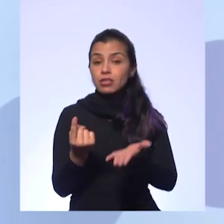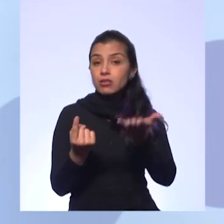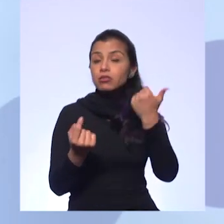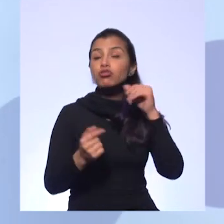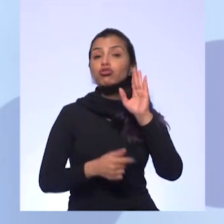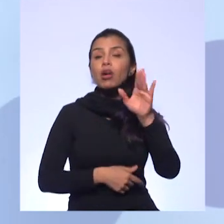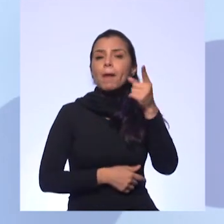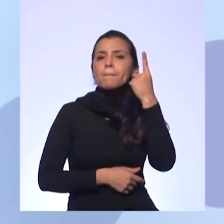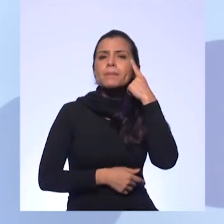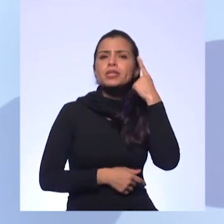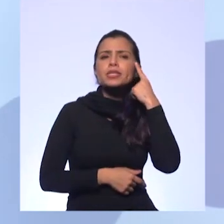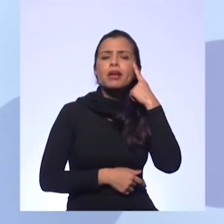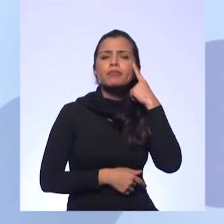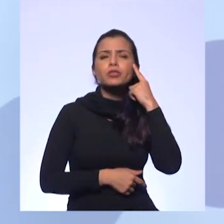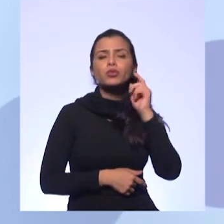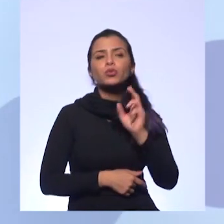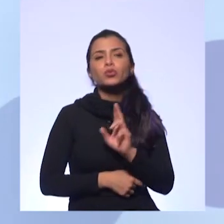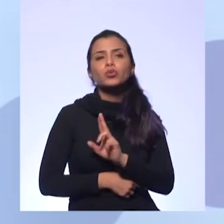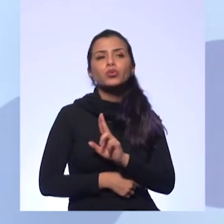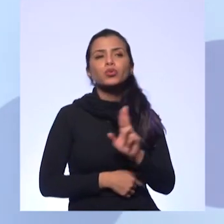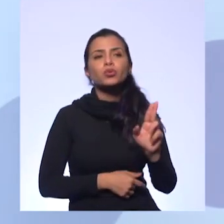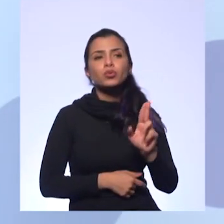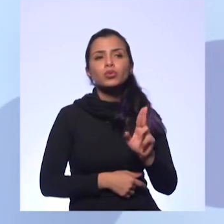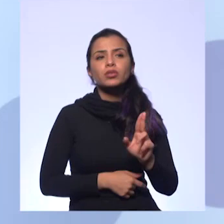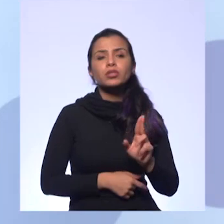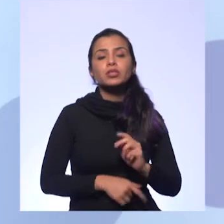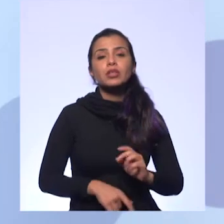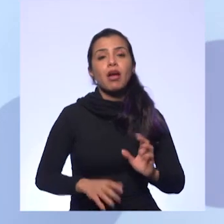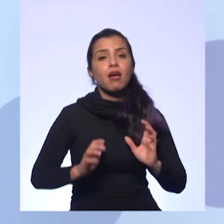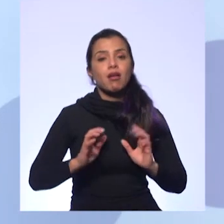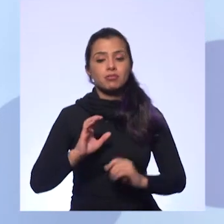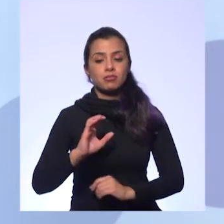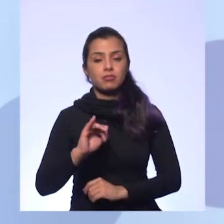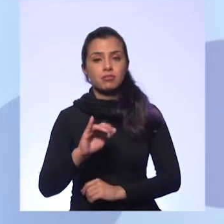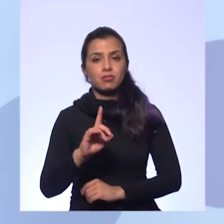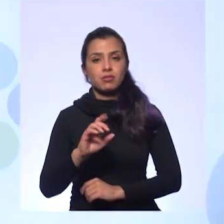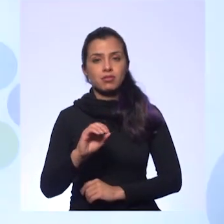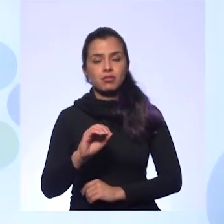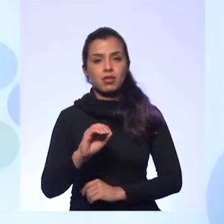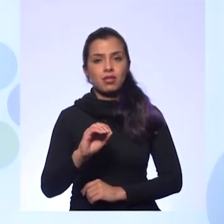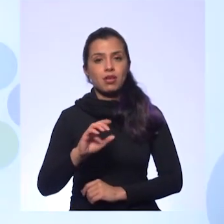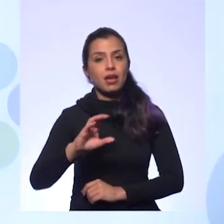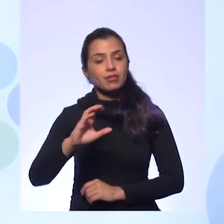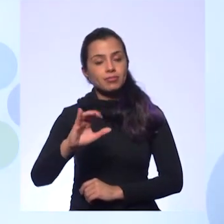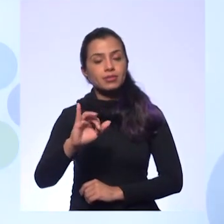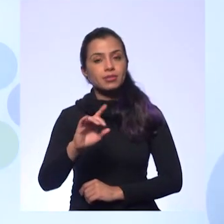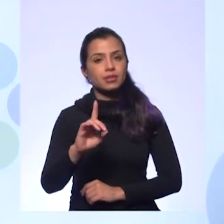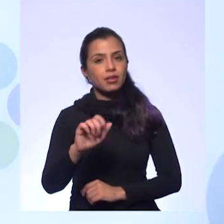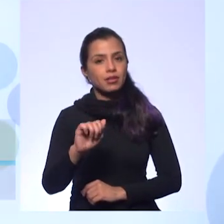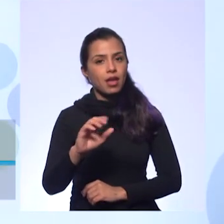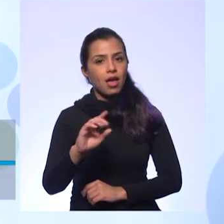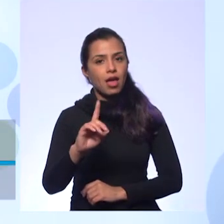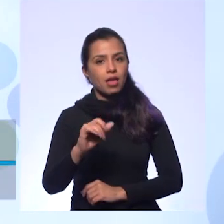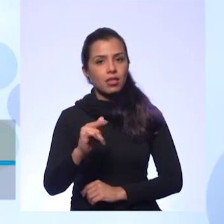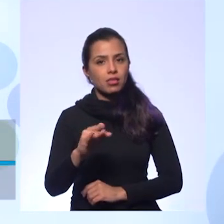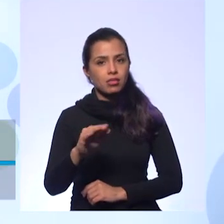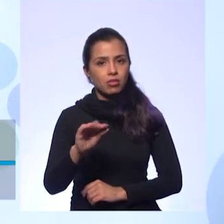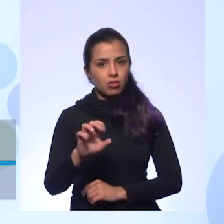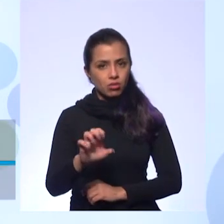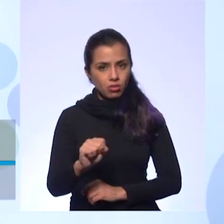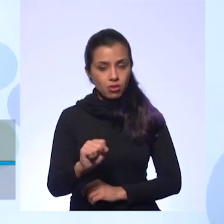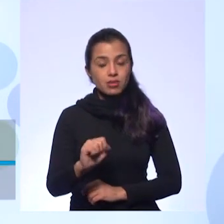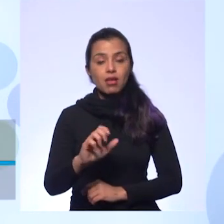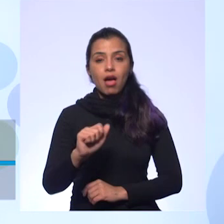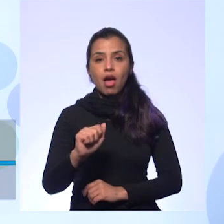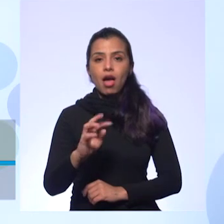o estabelecimento dos chamados cidadãos ativos, né? Ou seja, para votar e ser votado